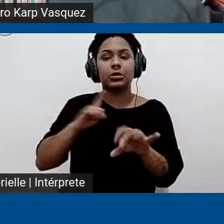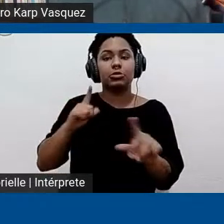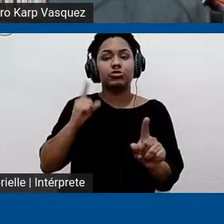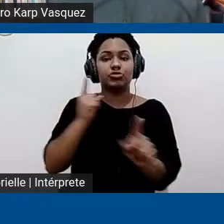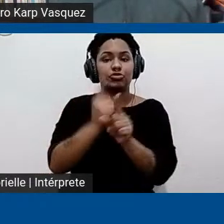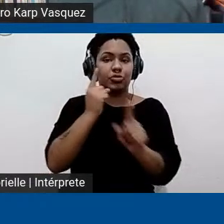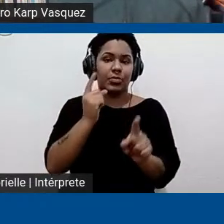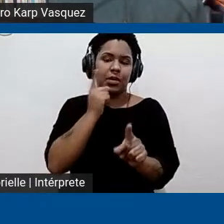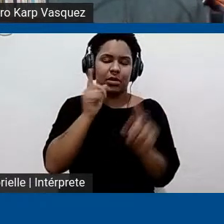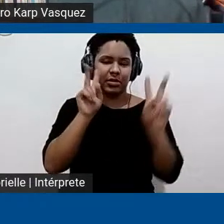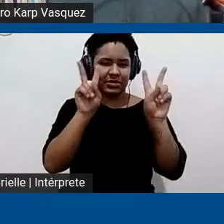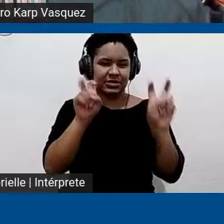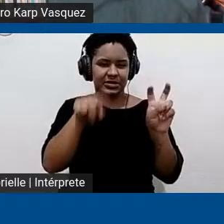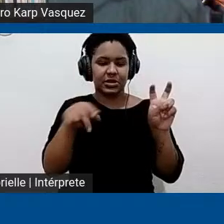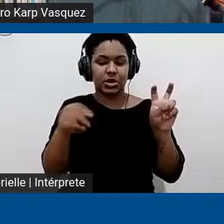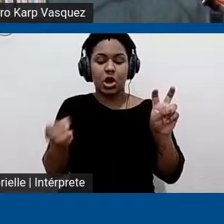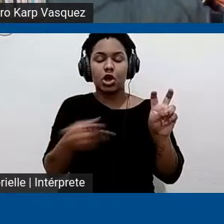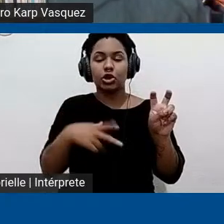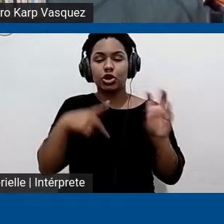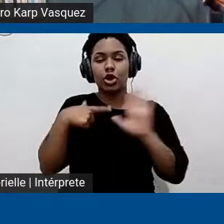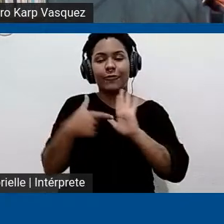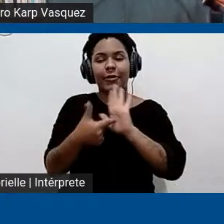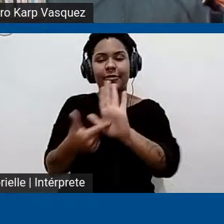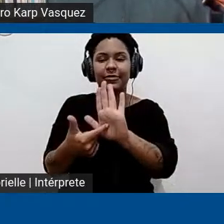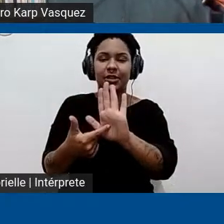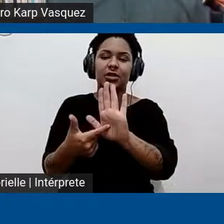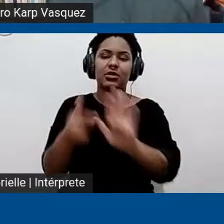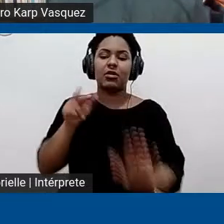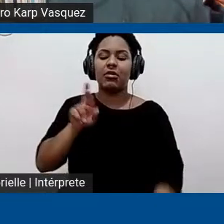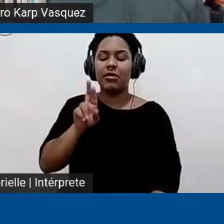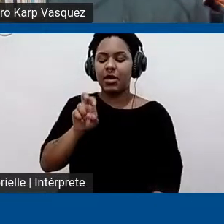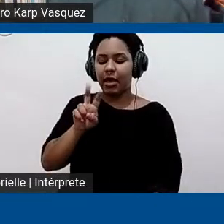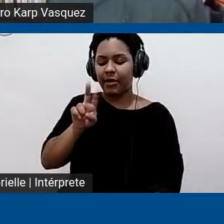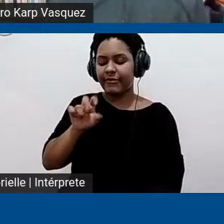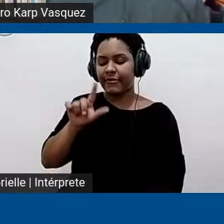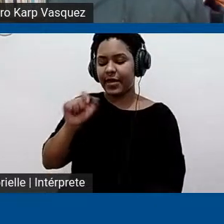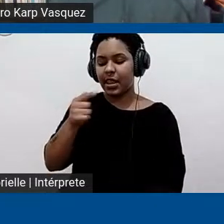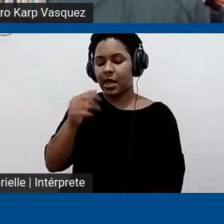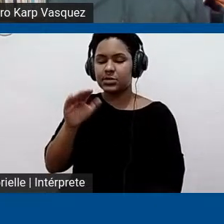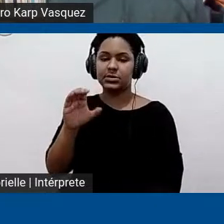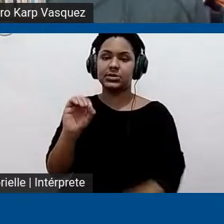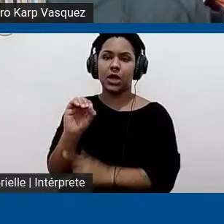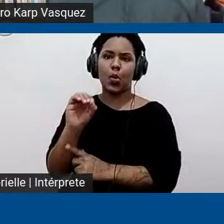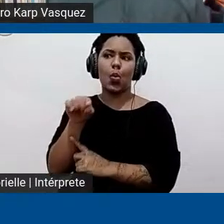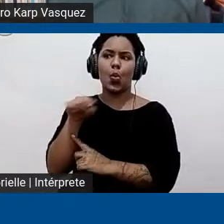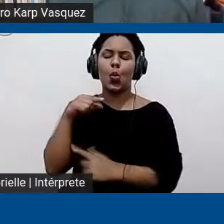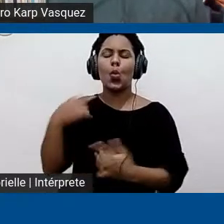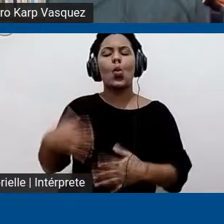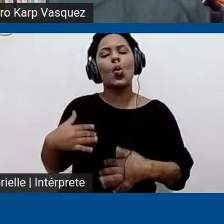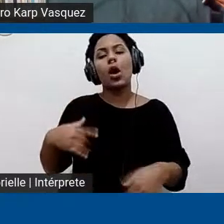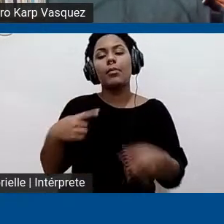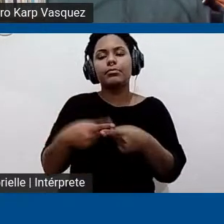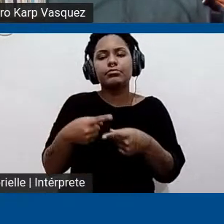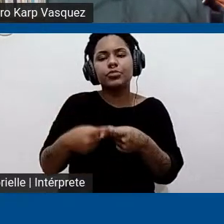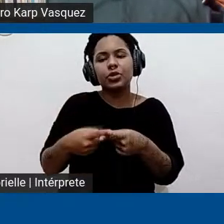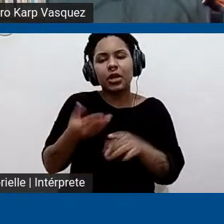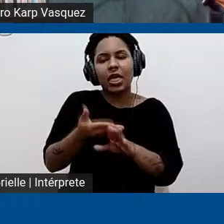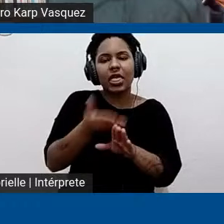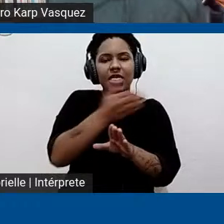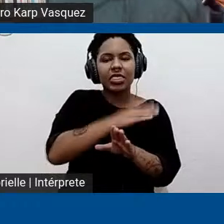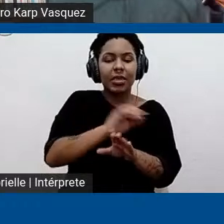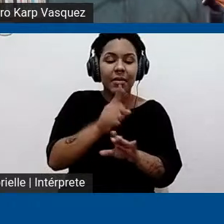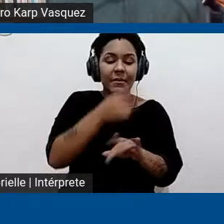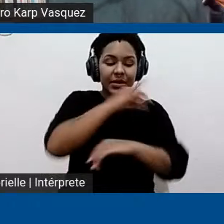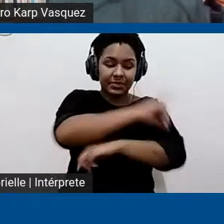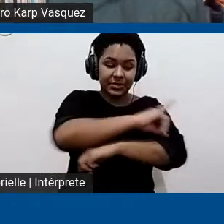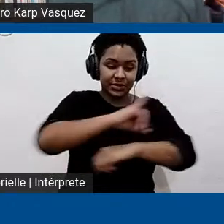Esse título, Novas Revelações, né, é porque naquele momento que a primeira exposição